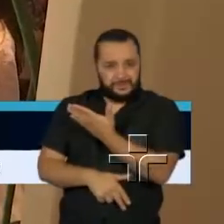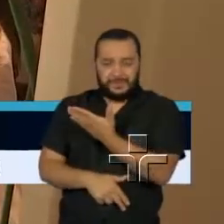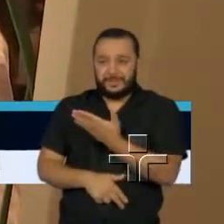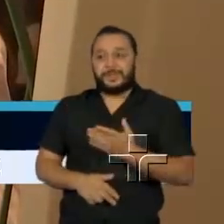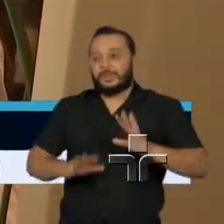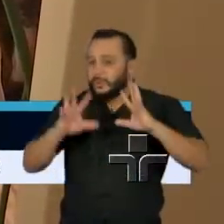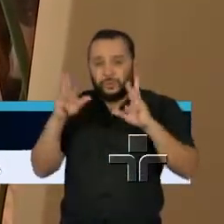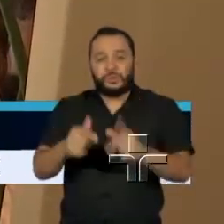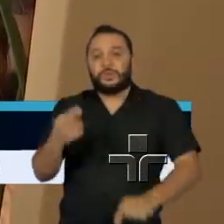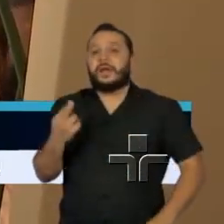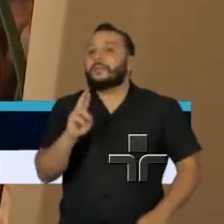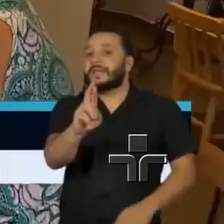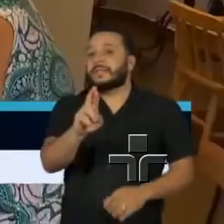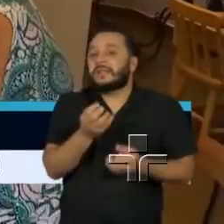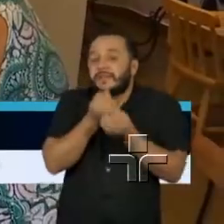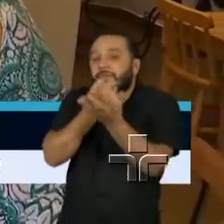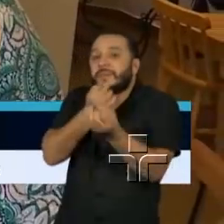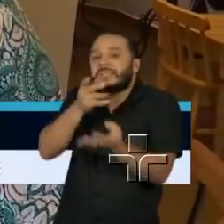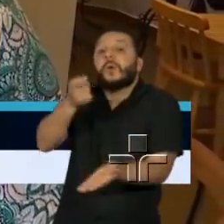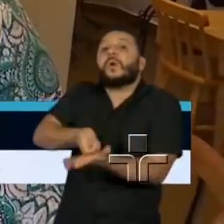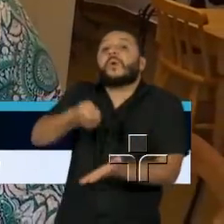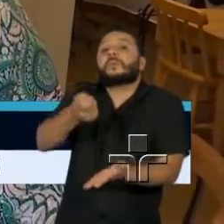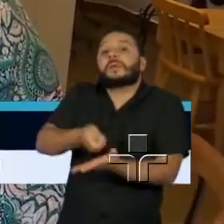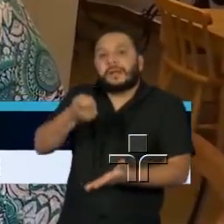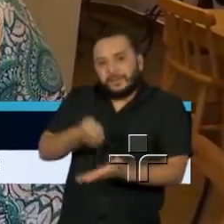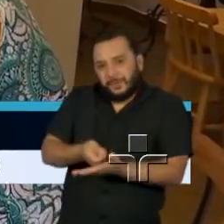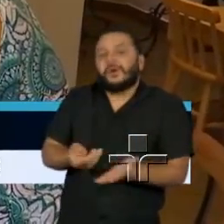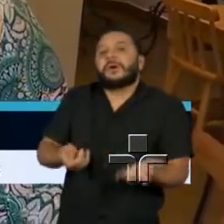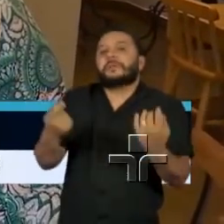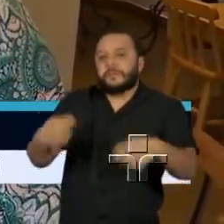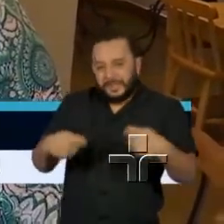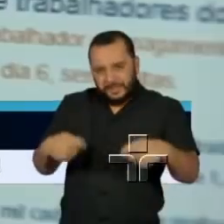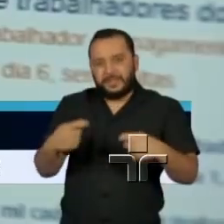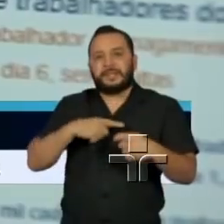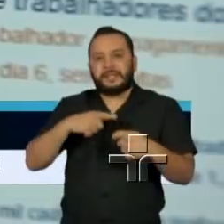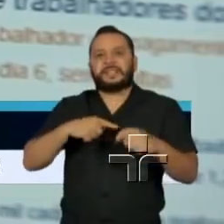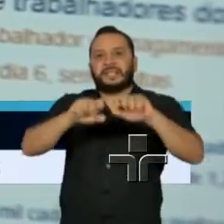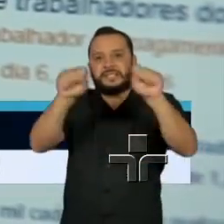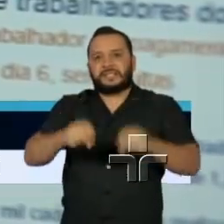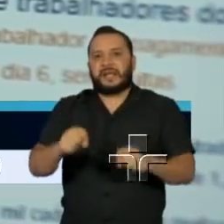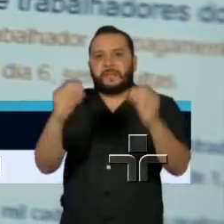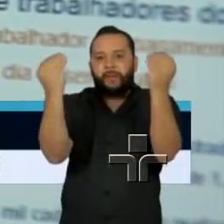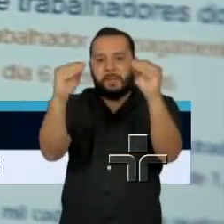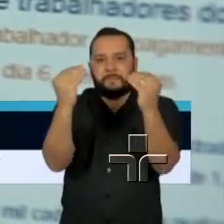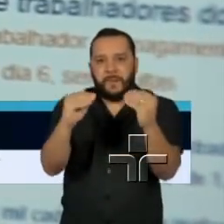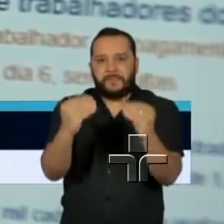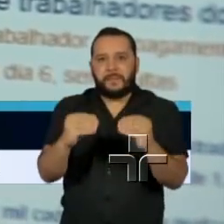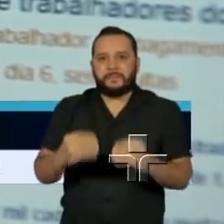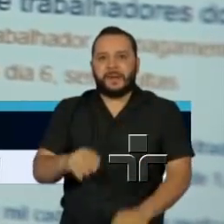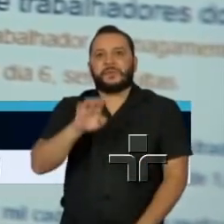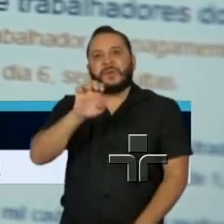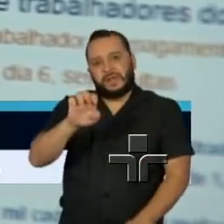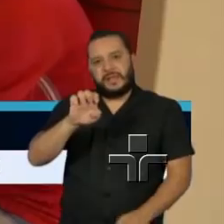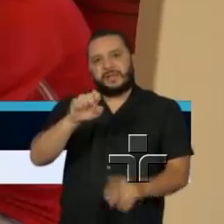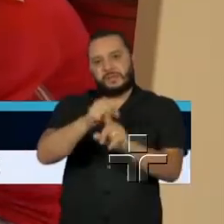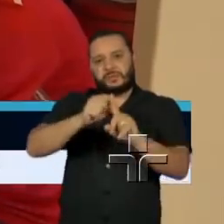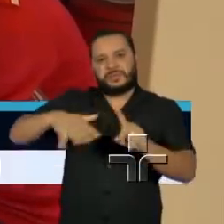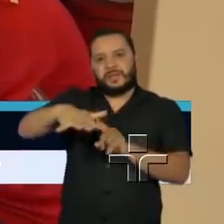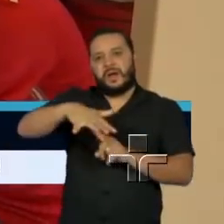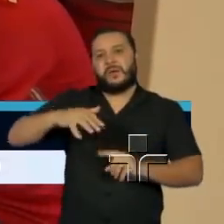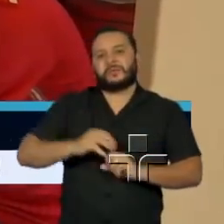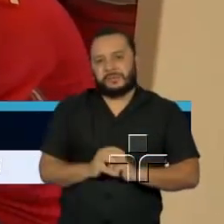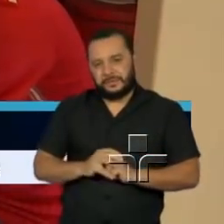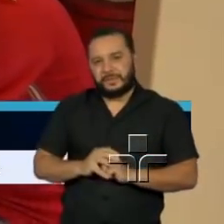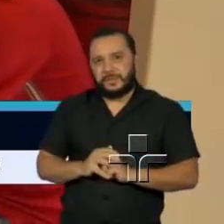sigla representa uma informação obrigatória que agora deve ser transmitida eletronicamente através do e-Social. A saída